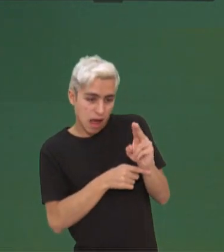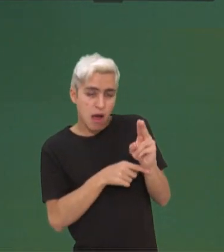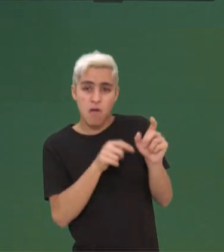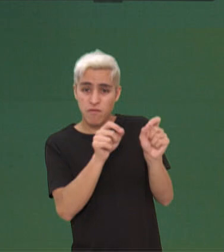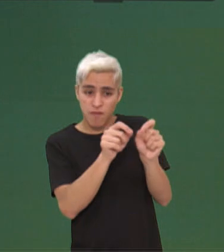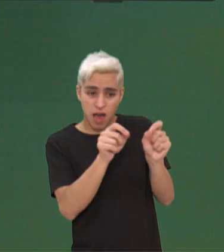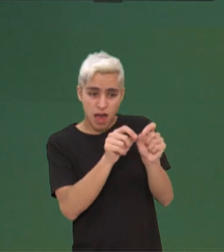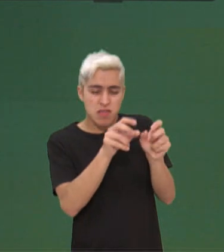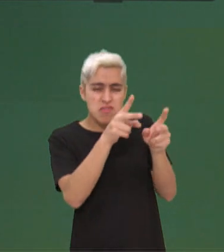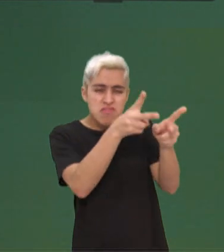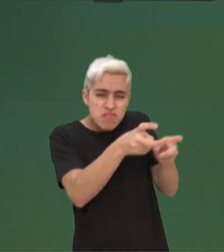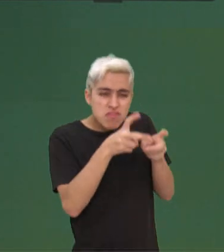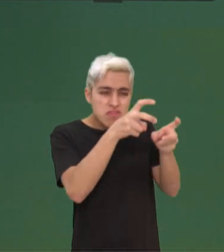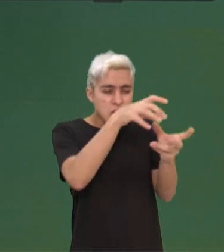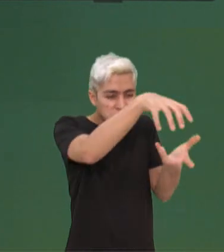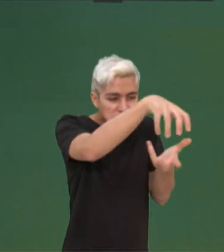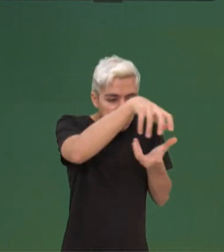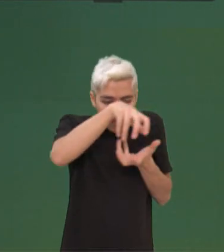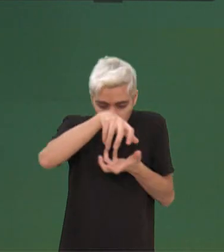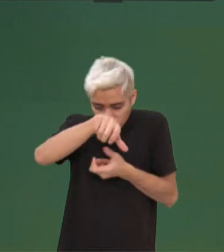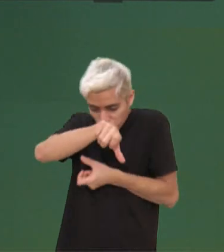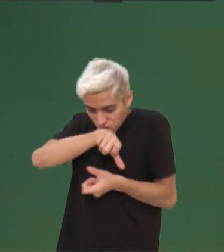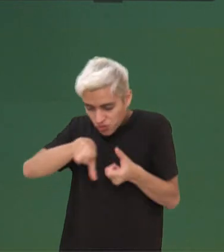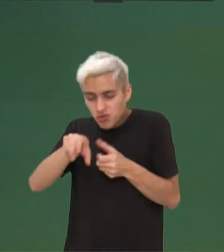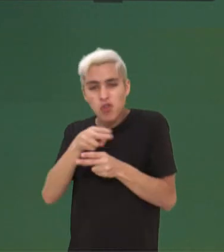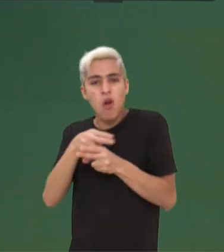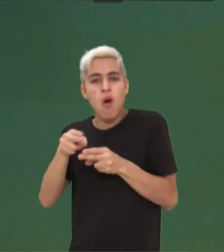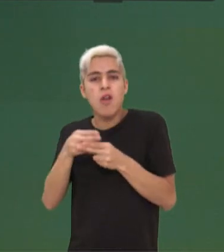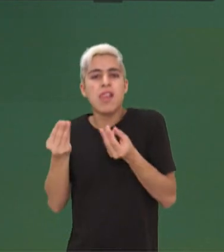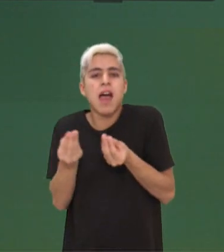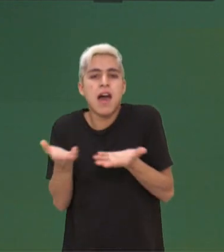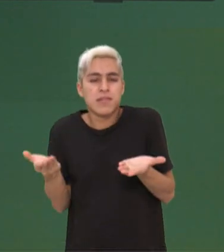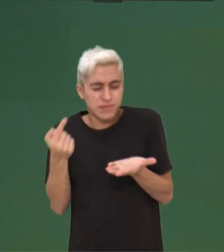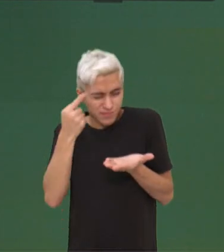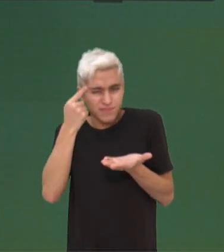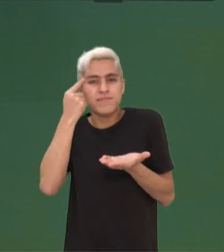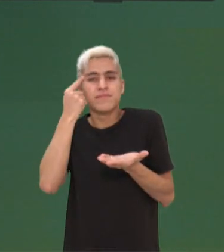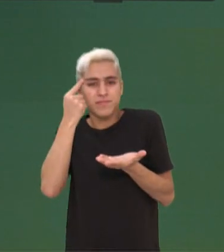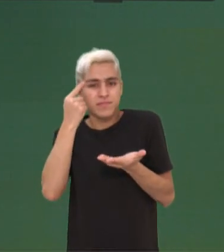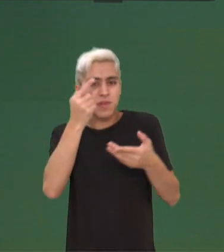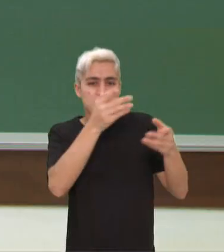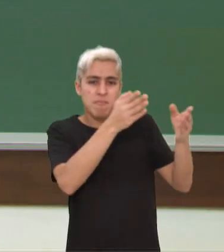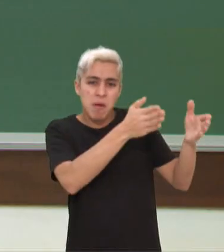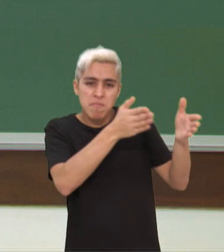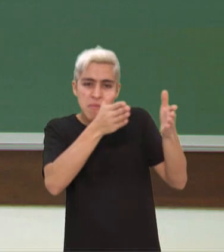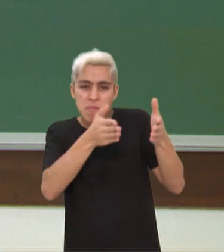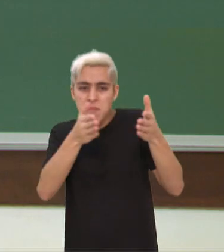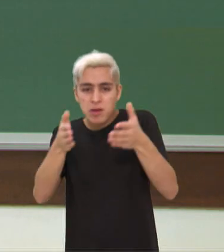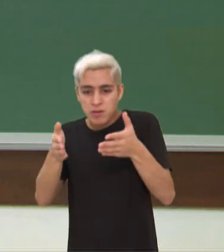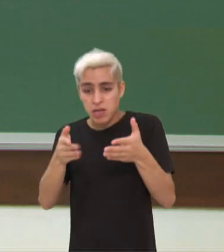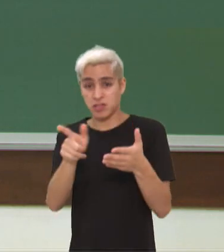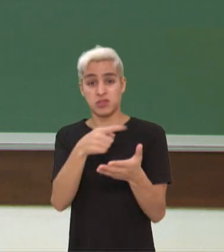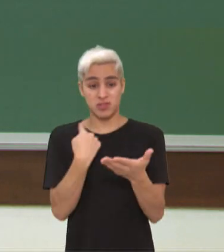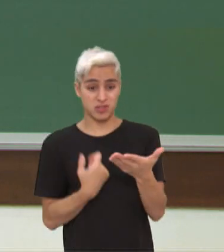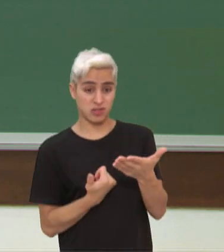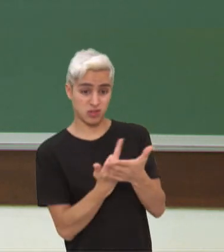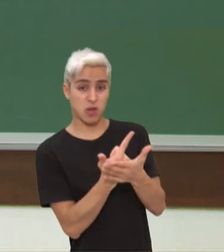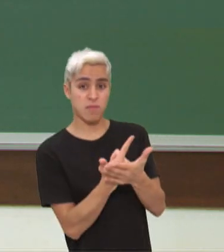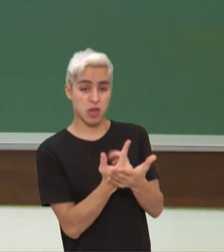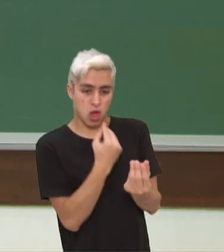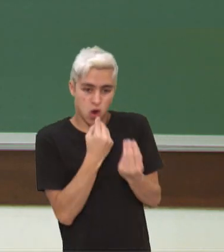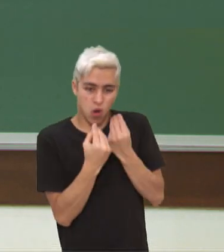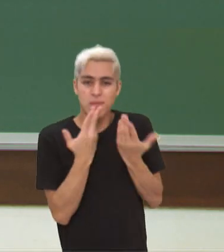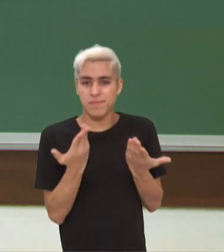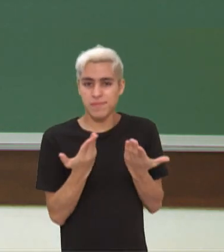feita a extração, a transformação e o produto que eu tenho ali é o chocolate, que é aquele que a gente vai consumir. De